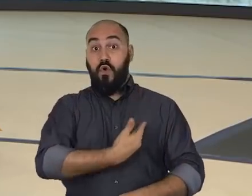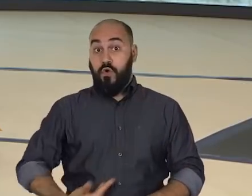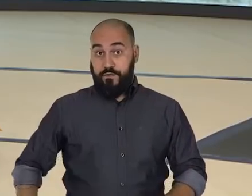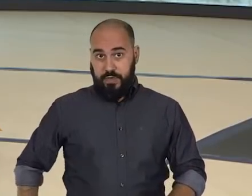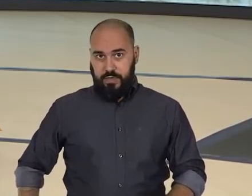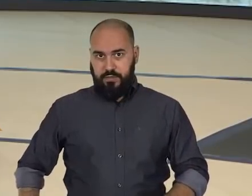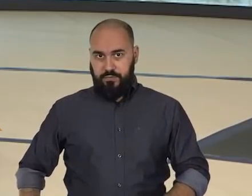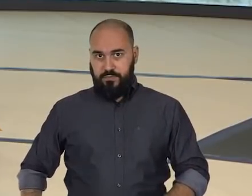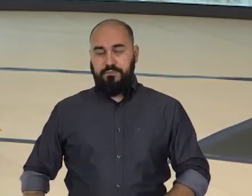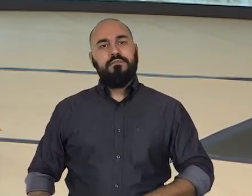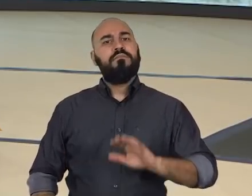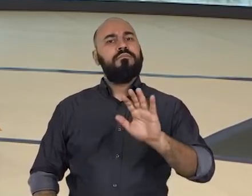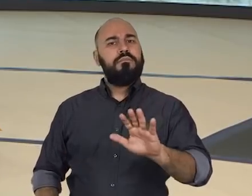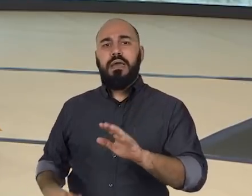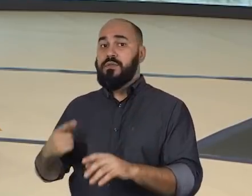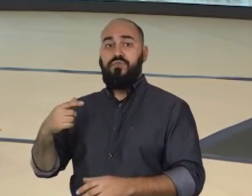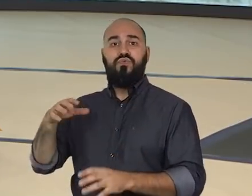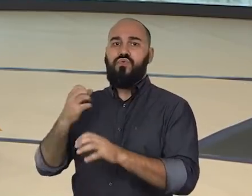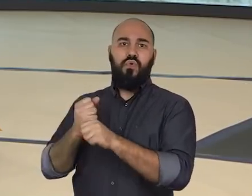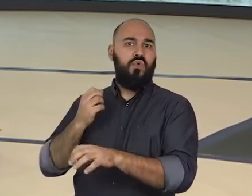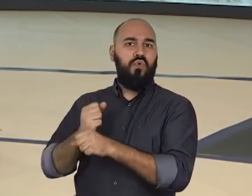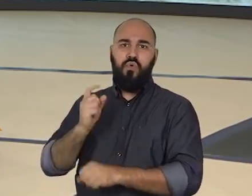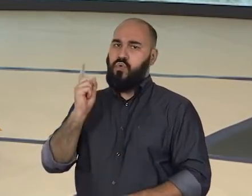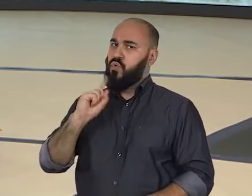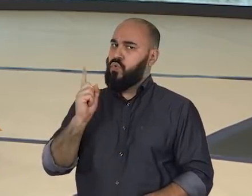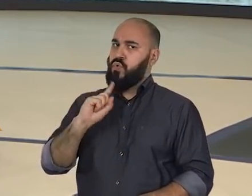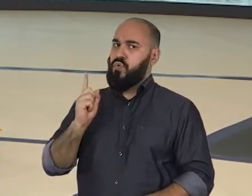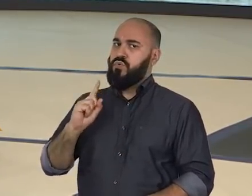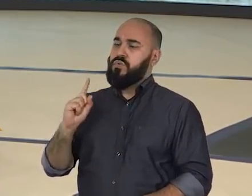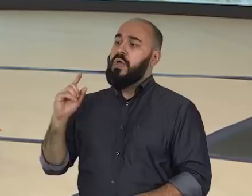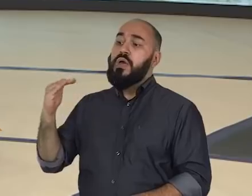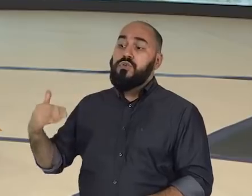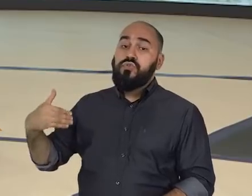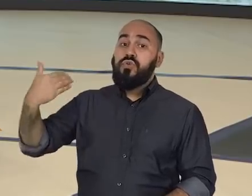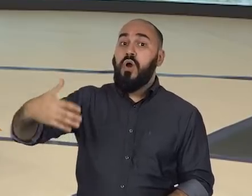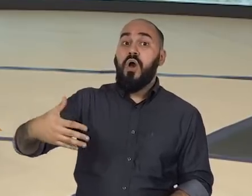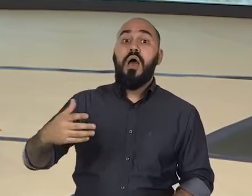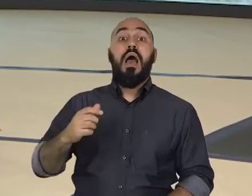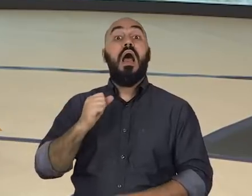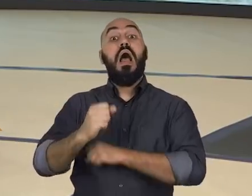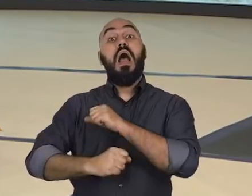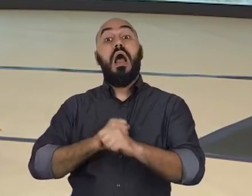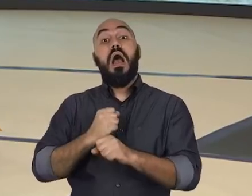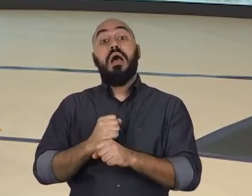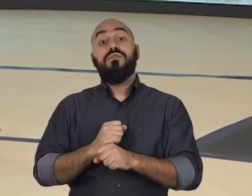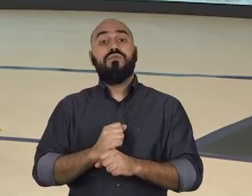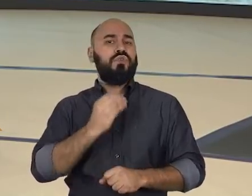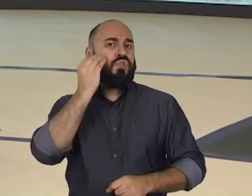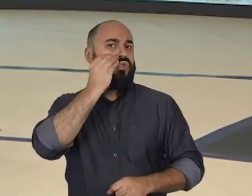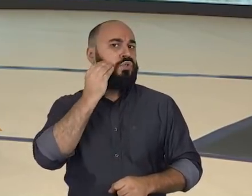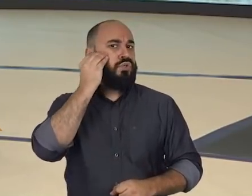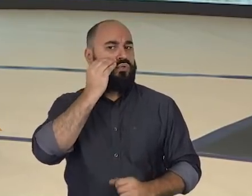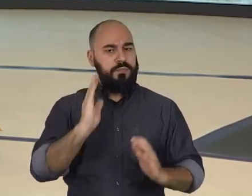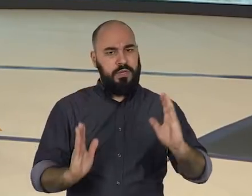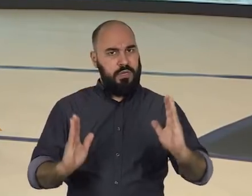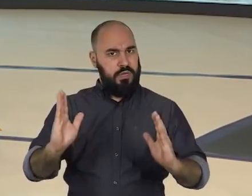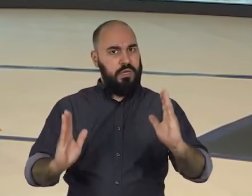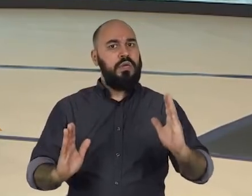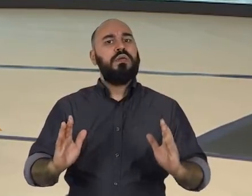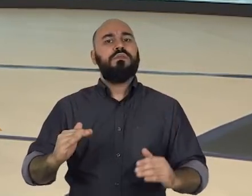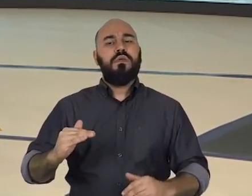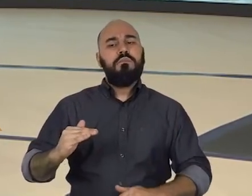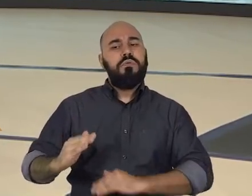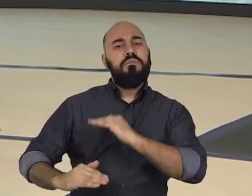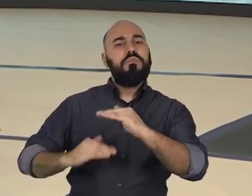Esse primeiro ano não era contado cronologicamente, era chamado apenas de ano da ascensão e, como eu disse, ele não